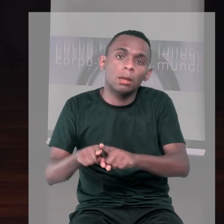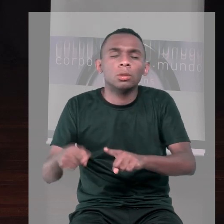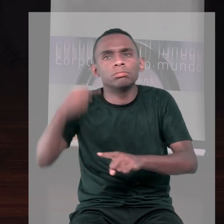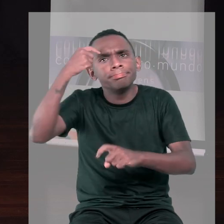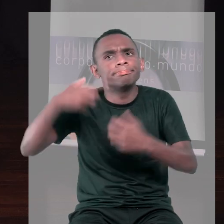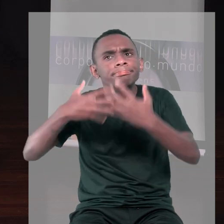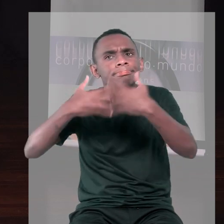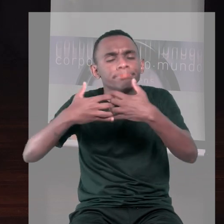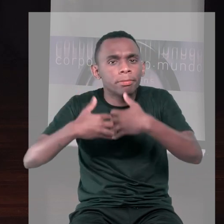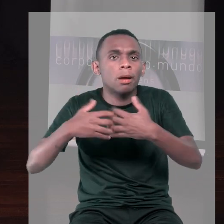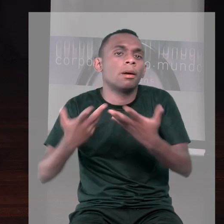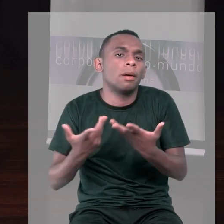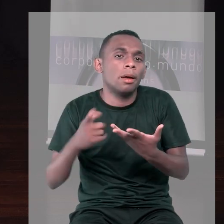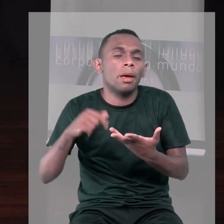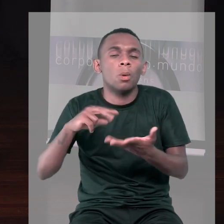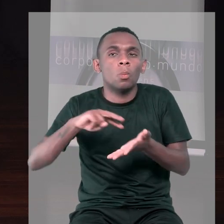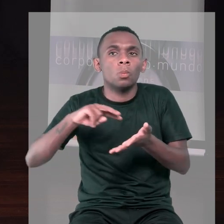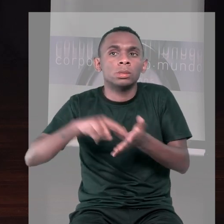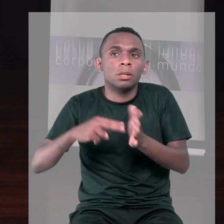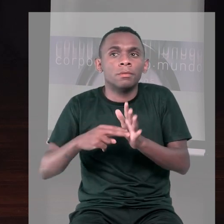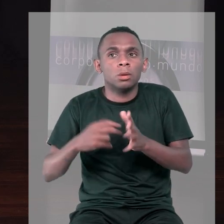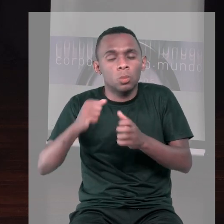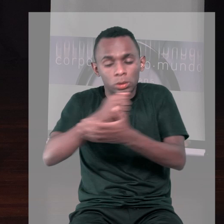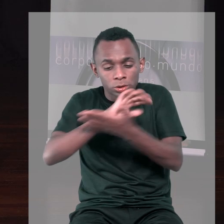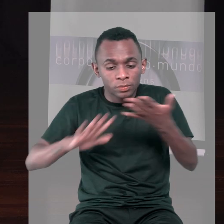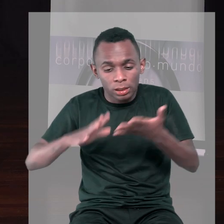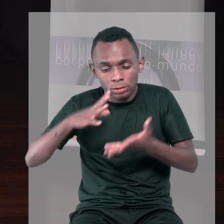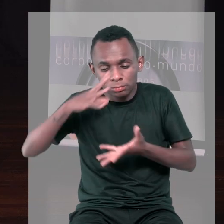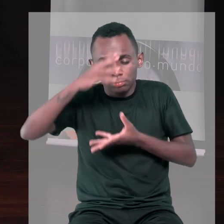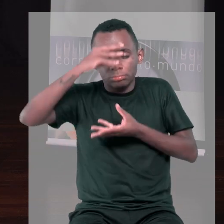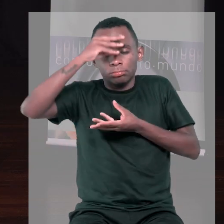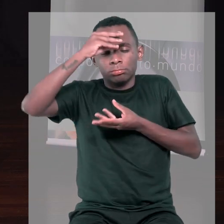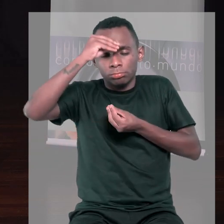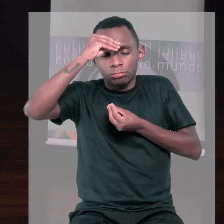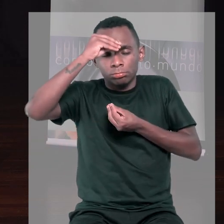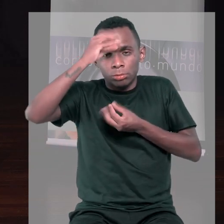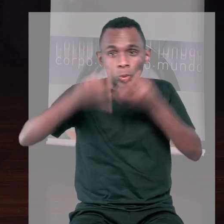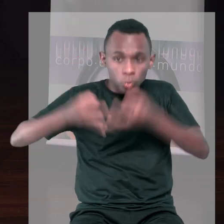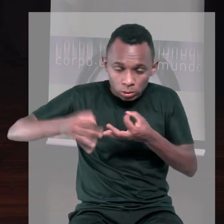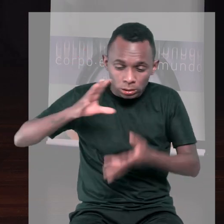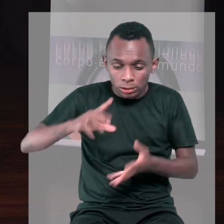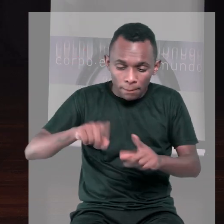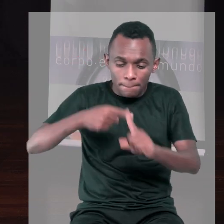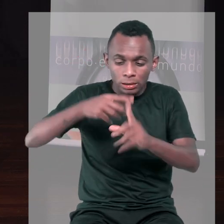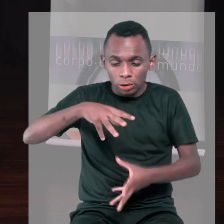como nós compreendemos o mundo, ou, como gostava de dizer Arendt, o modo como o mundo aparece para nós.